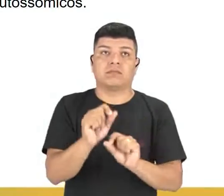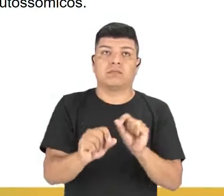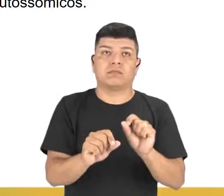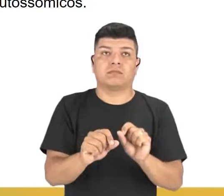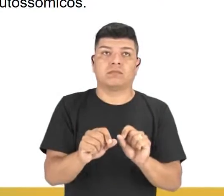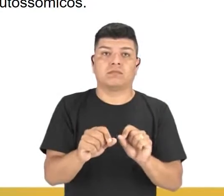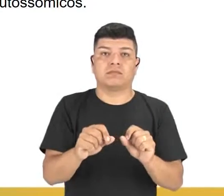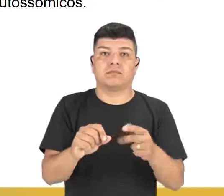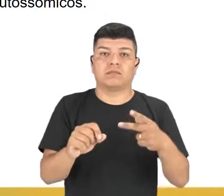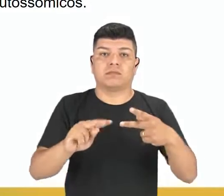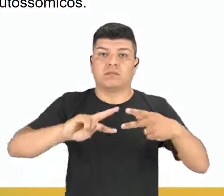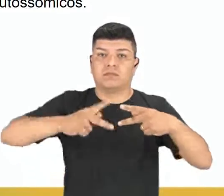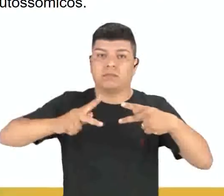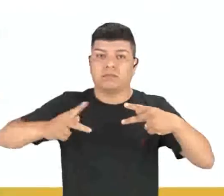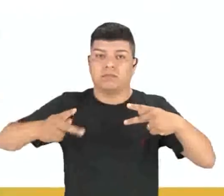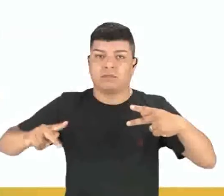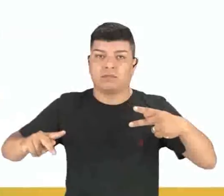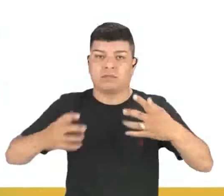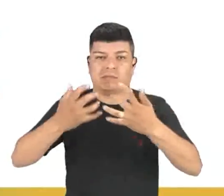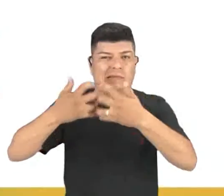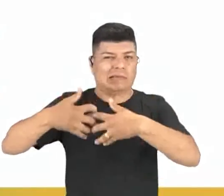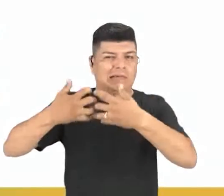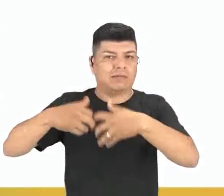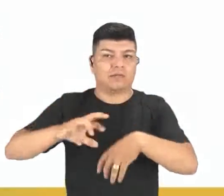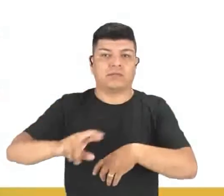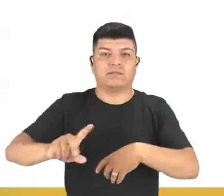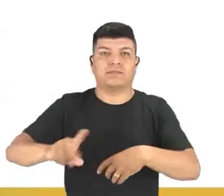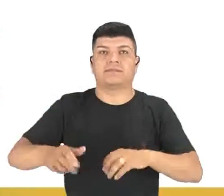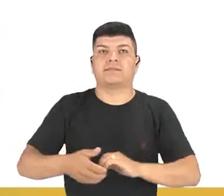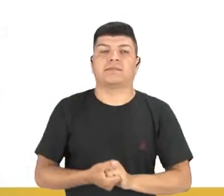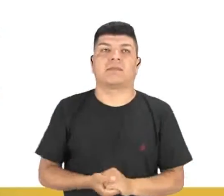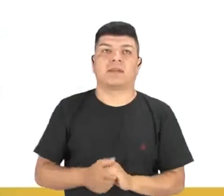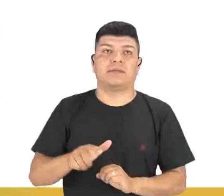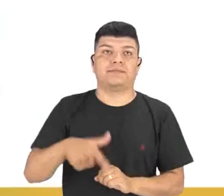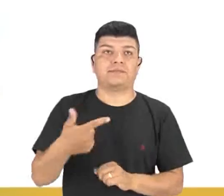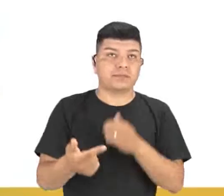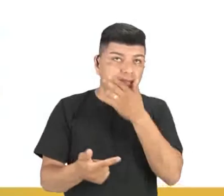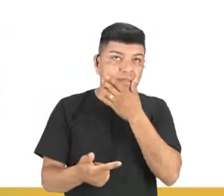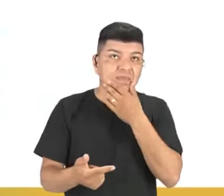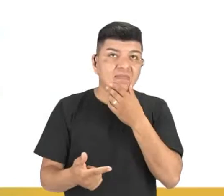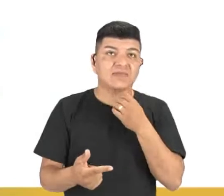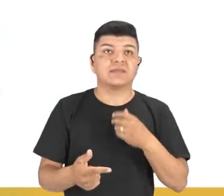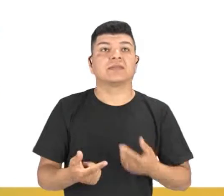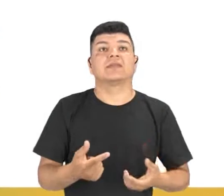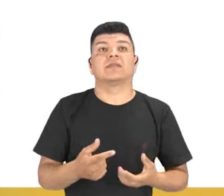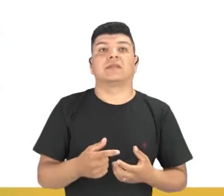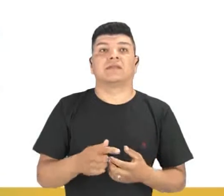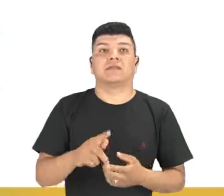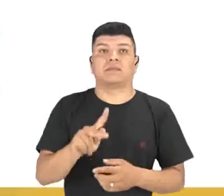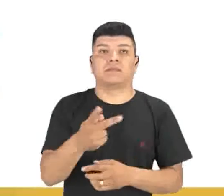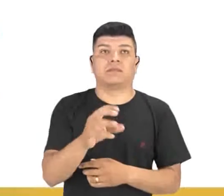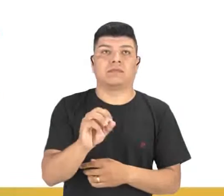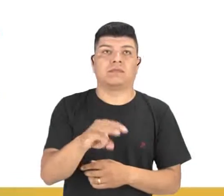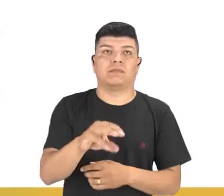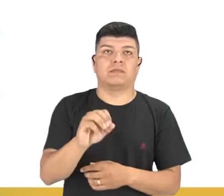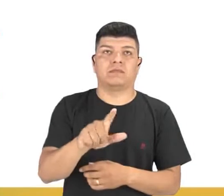pleiotropia não é o mais complexo da gente analisar, como vocês vão ver na aula de hoje. Outros termos, cromossomos